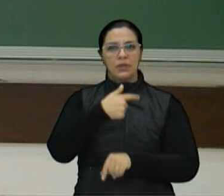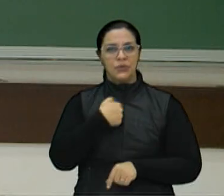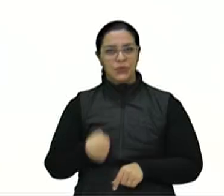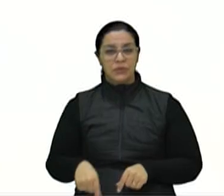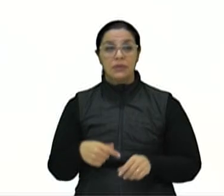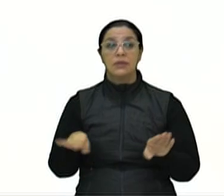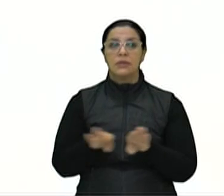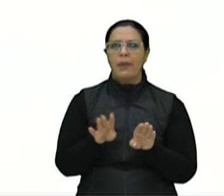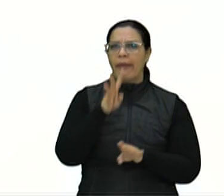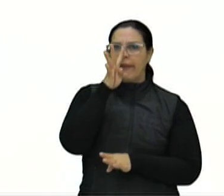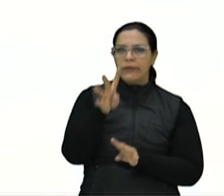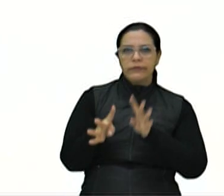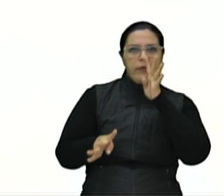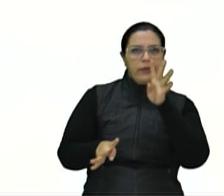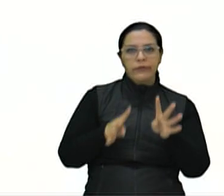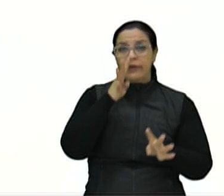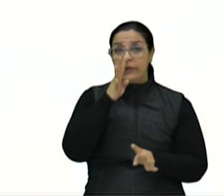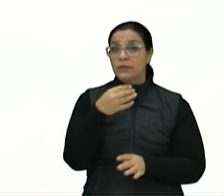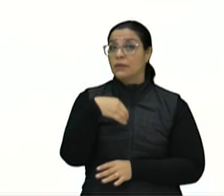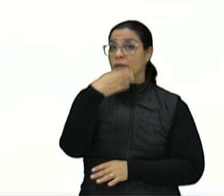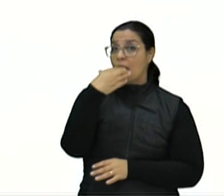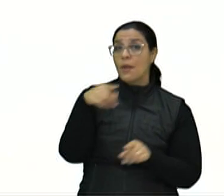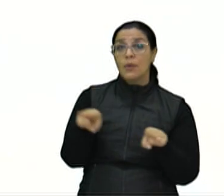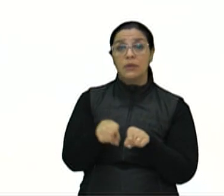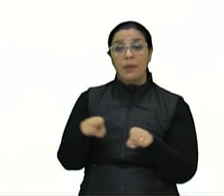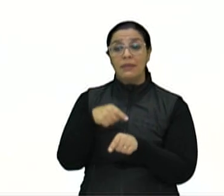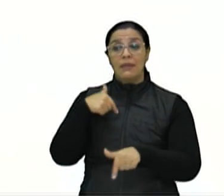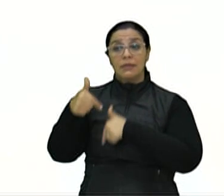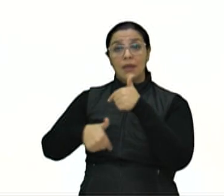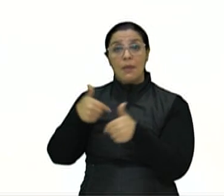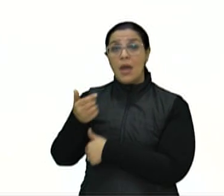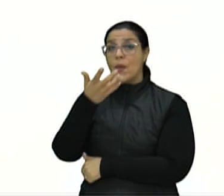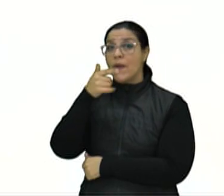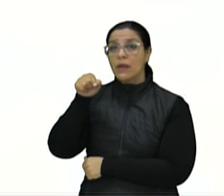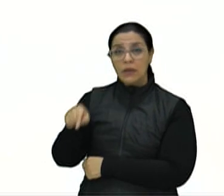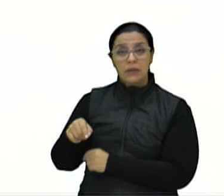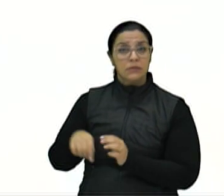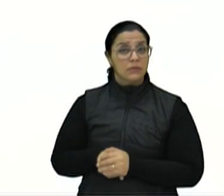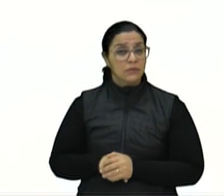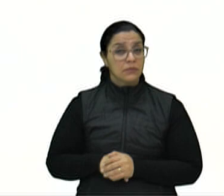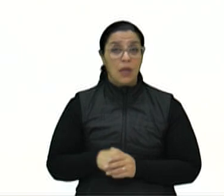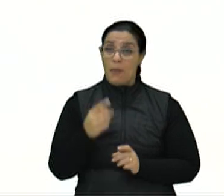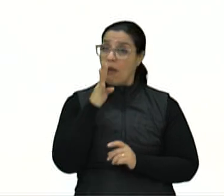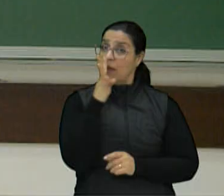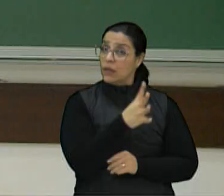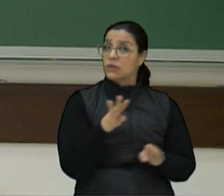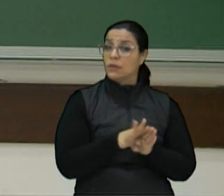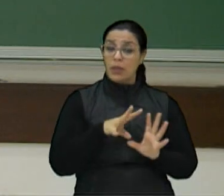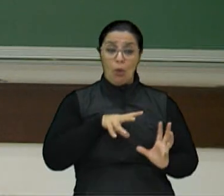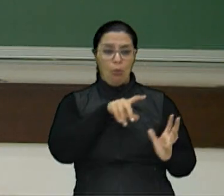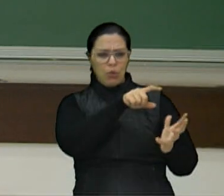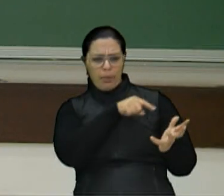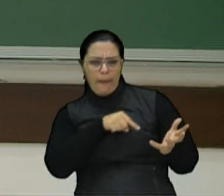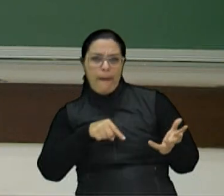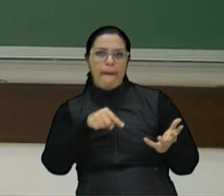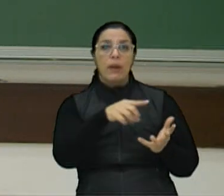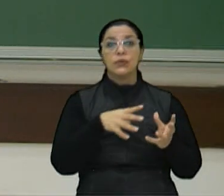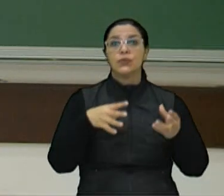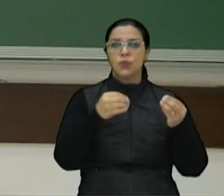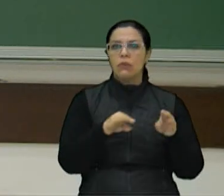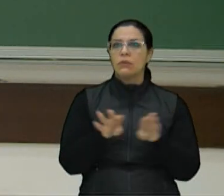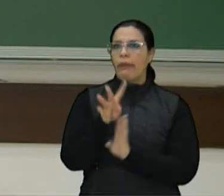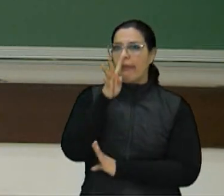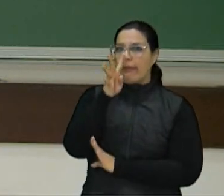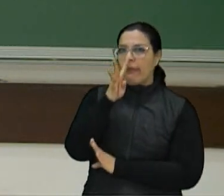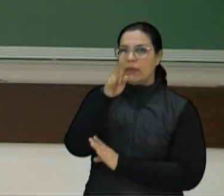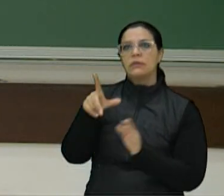a Apple confirma o uso de trabalho infantil. Por exemplo, esta é uma crítica que se faz à Apple. E daí o mundo inteiro, não só os chineses,